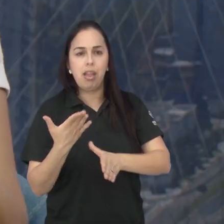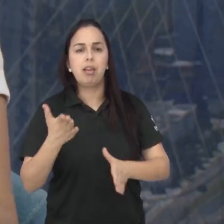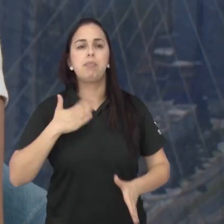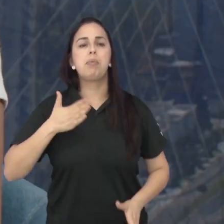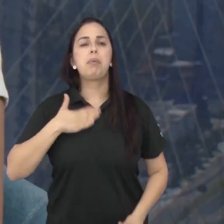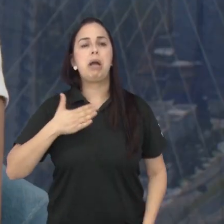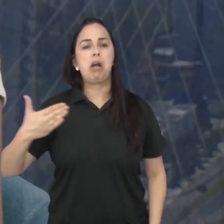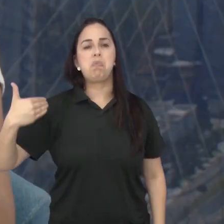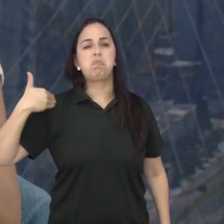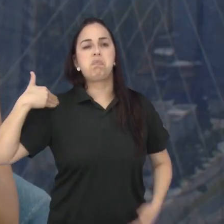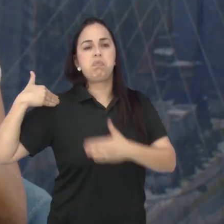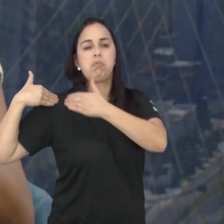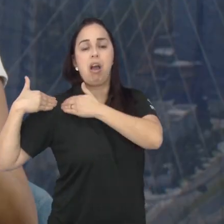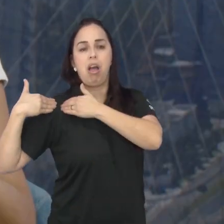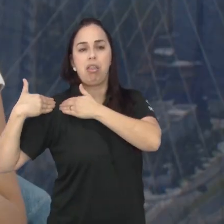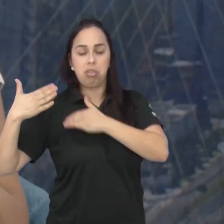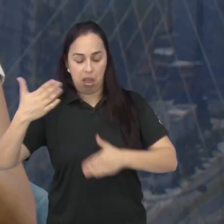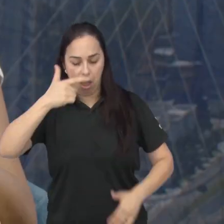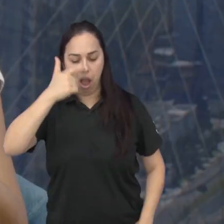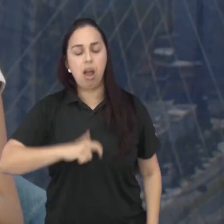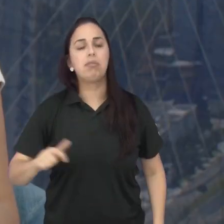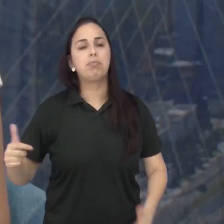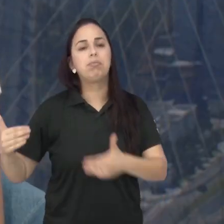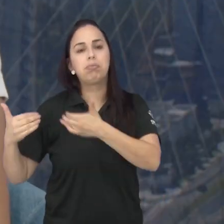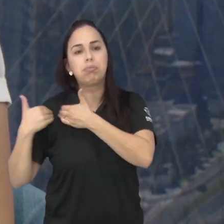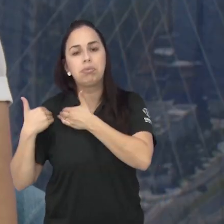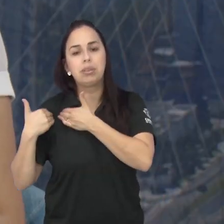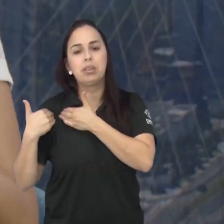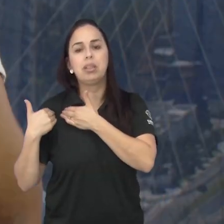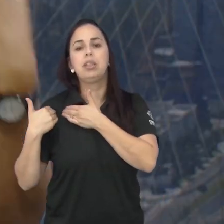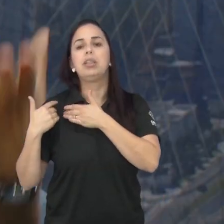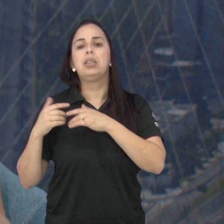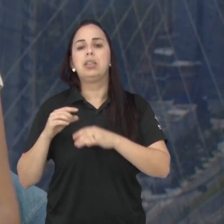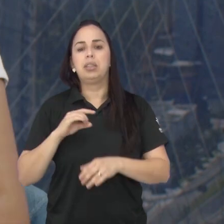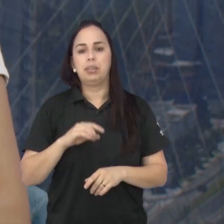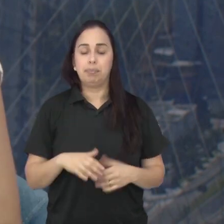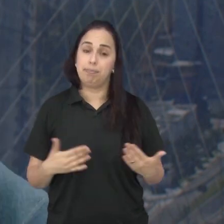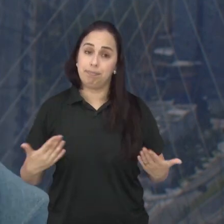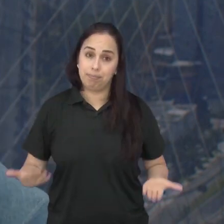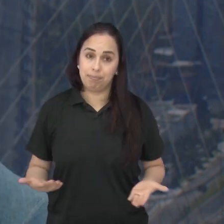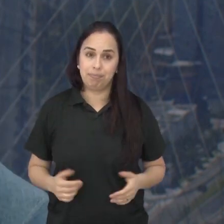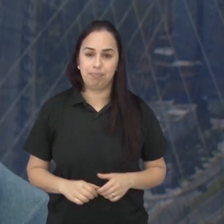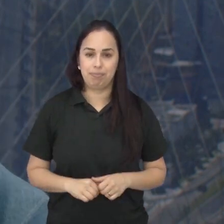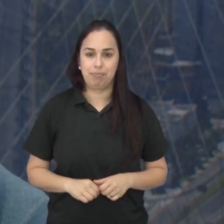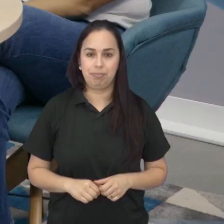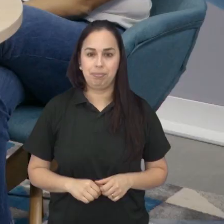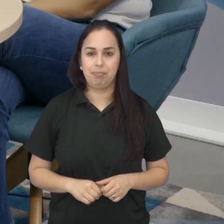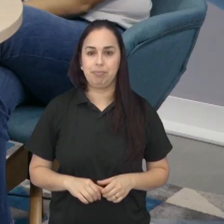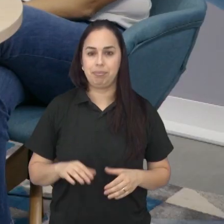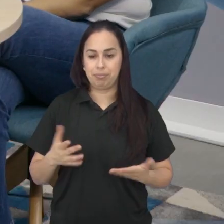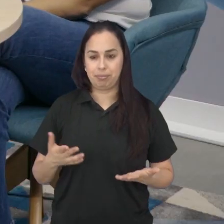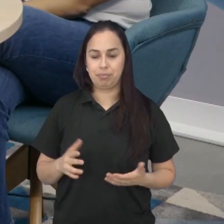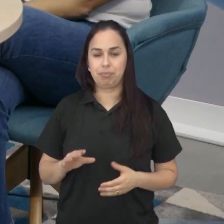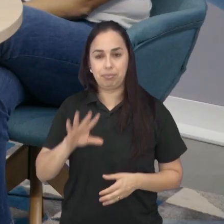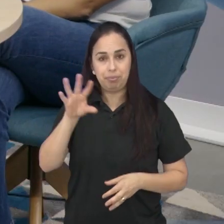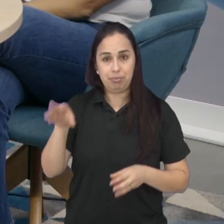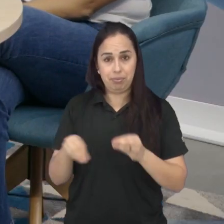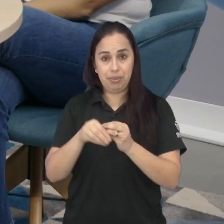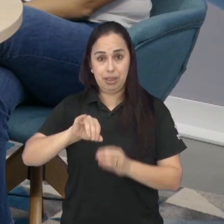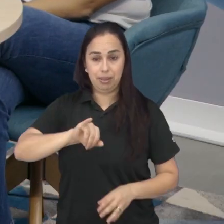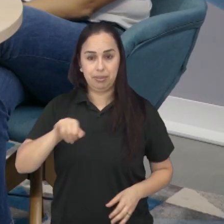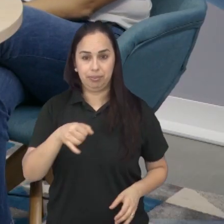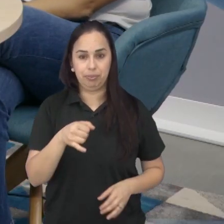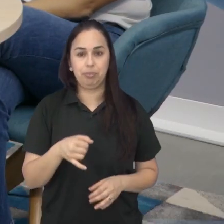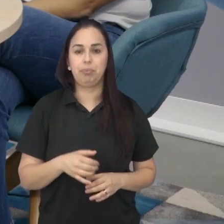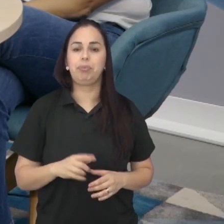Chamar a responsabilidade para cada um aqui nessa mesa, ou enfim, né? Pegando isso também,